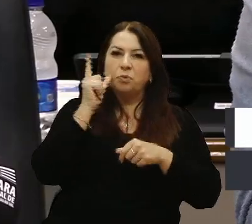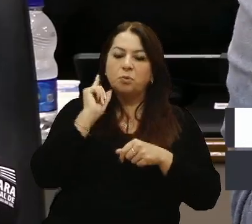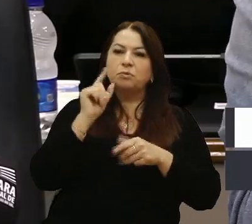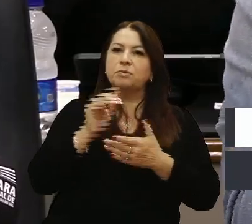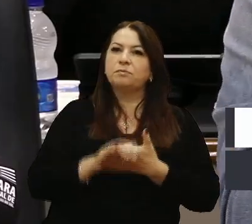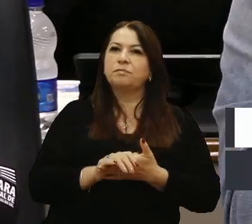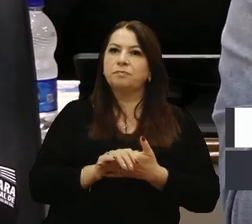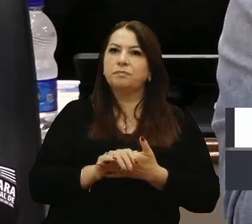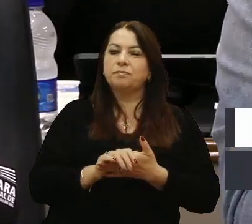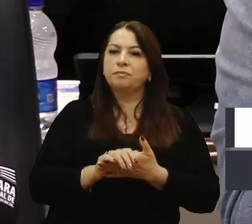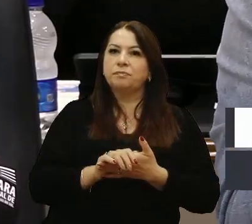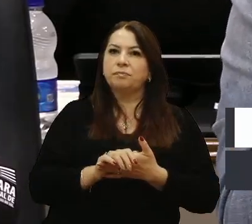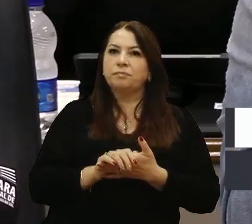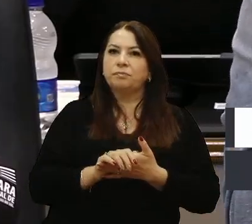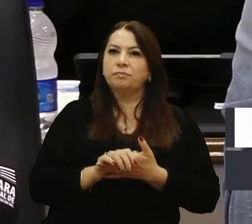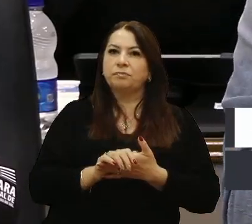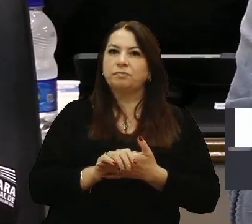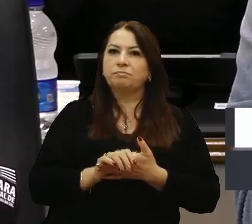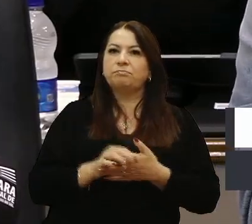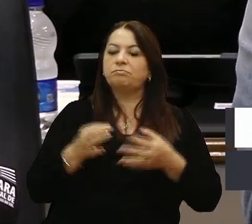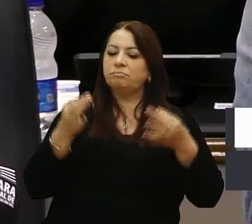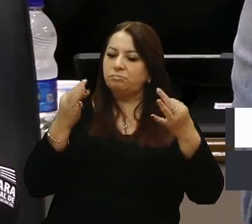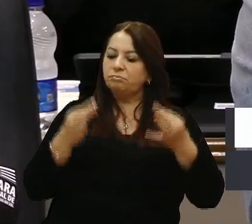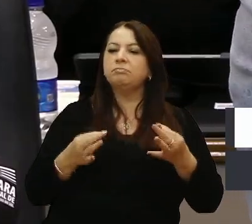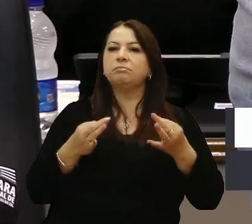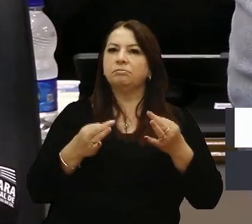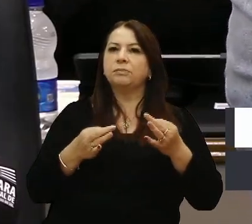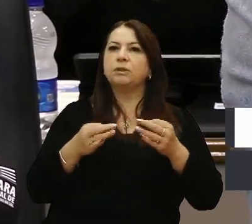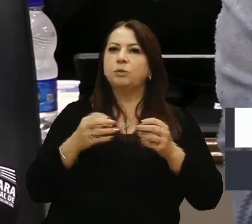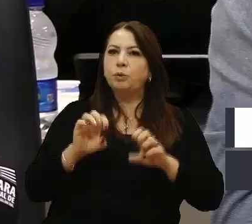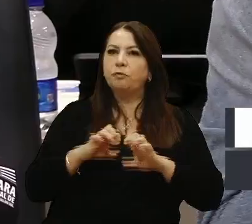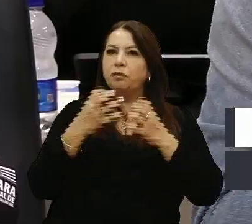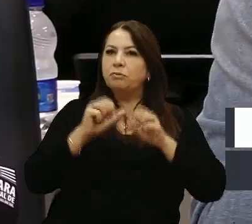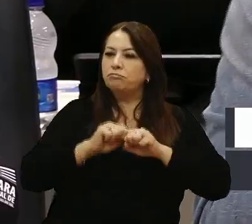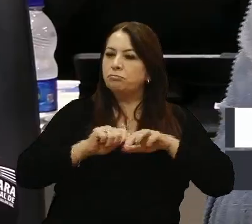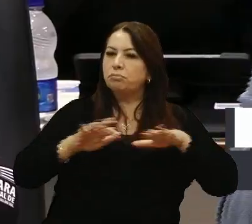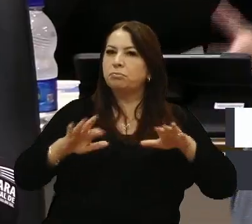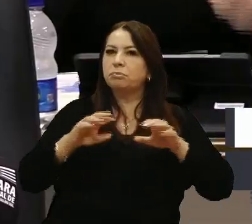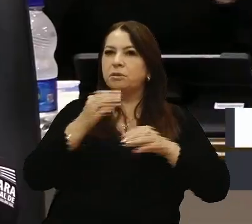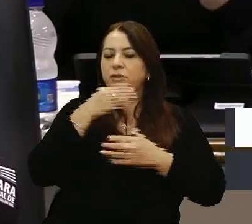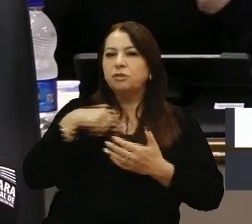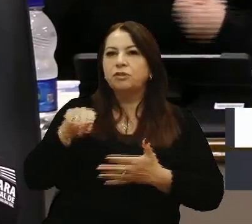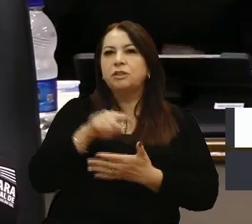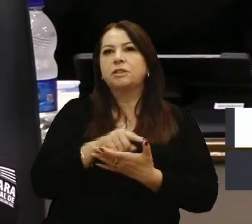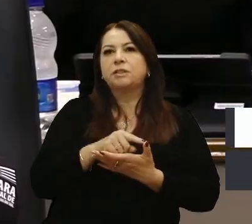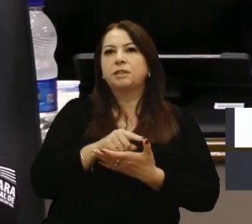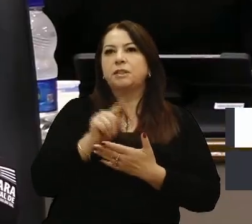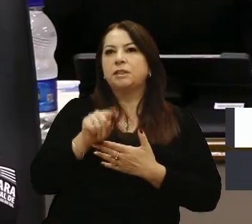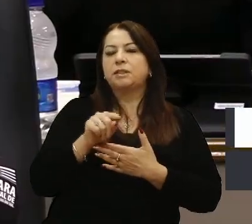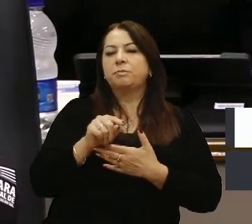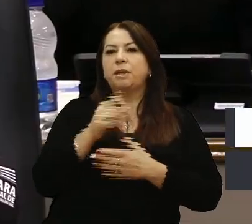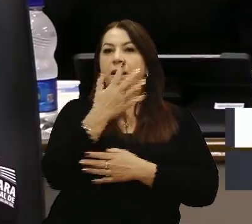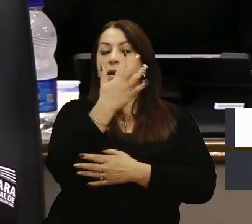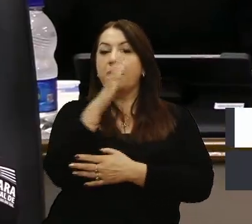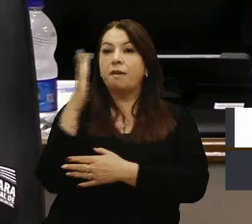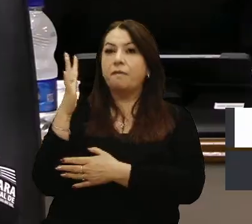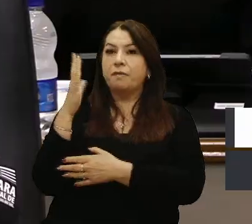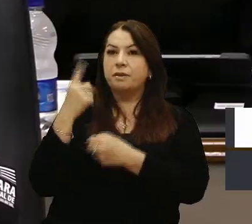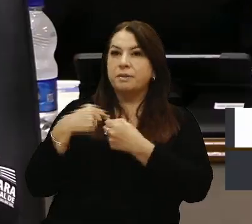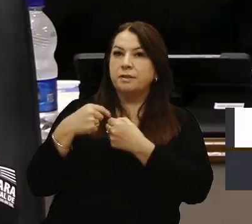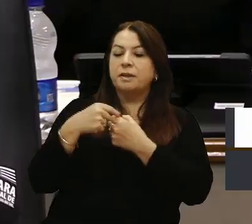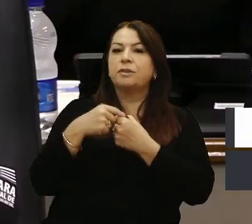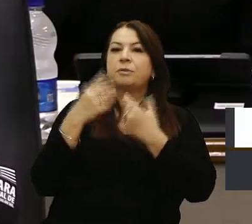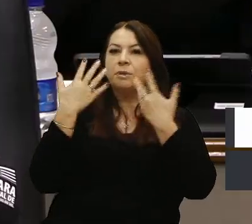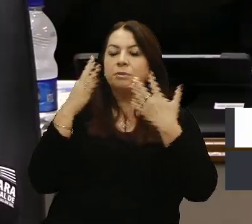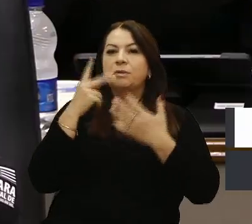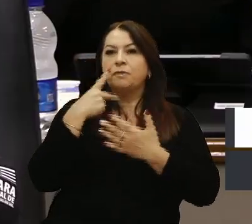manteve íntegro um evento de grande repercussão para a nossa Caxias do Sul, que é a questão da arborização. Parabenizar a